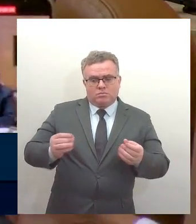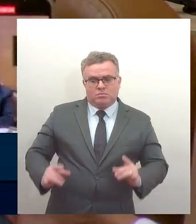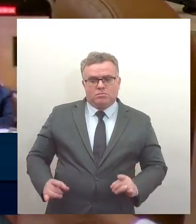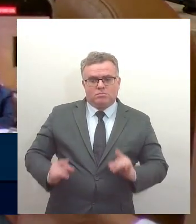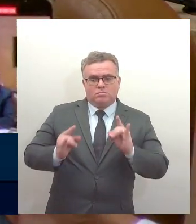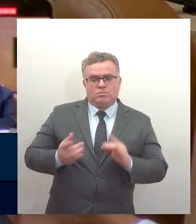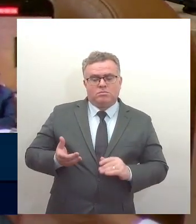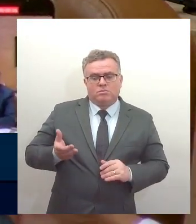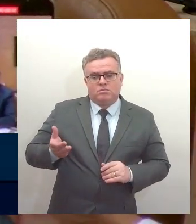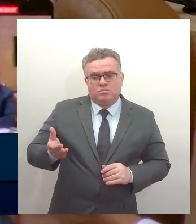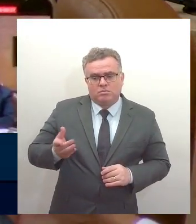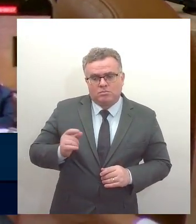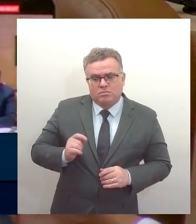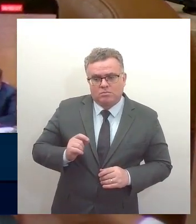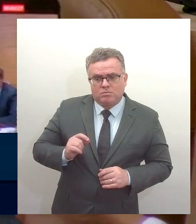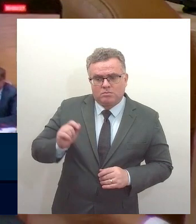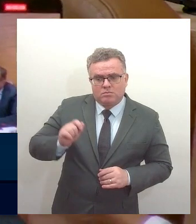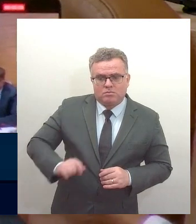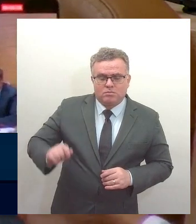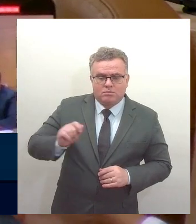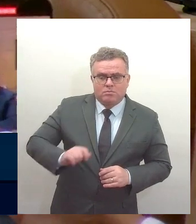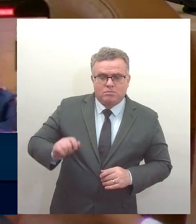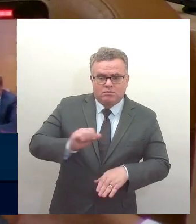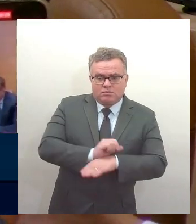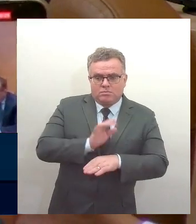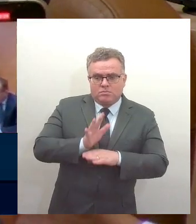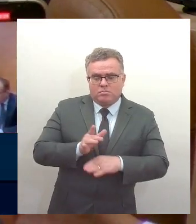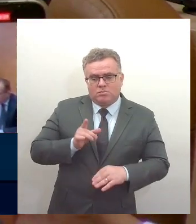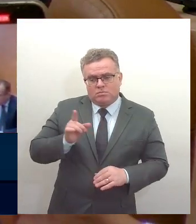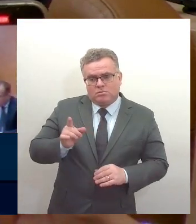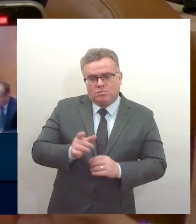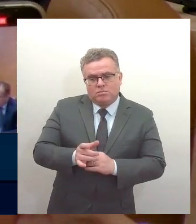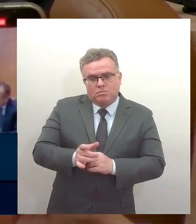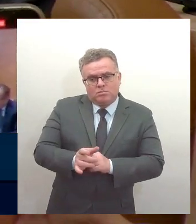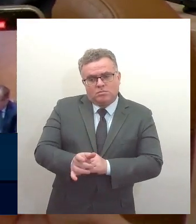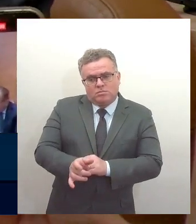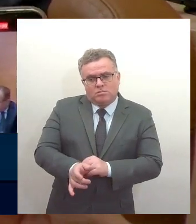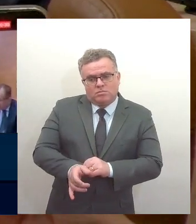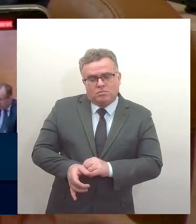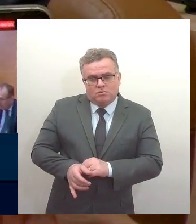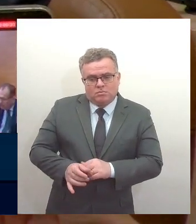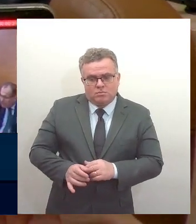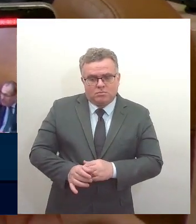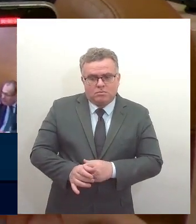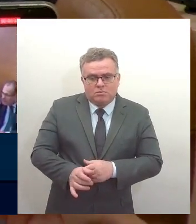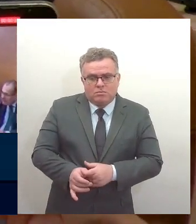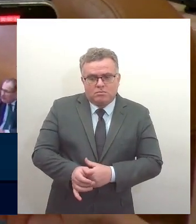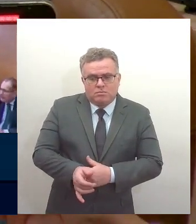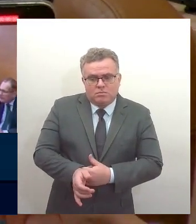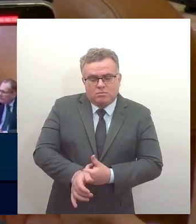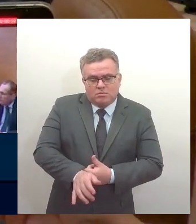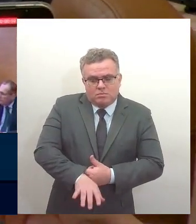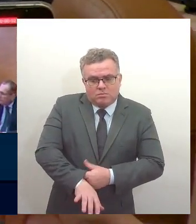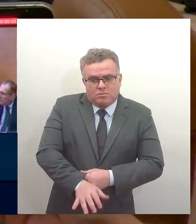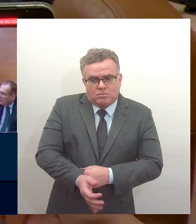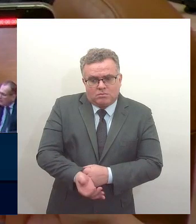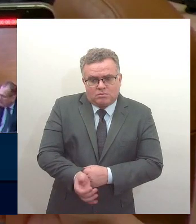Coqueiros, Associação do Olimar. Essa associação hoje atende